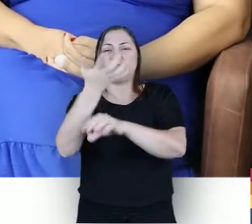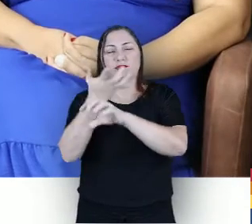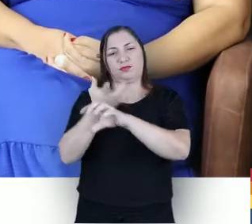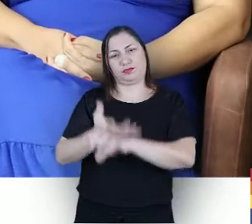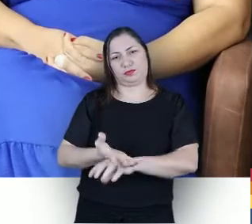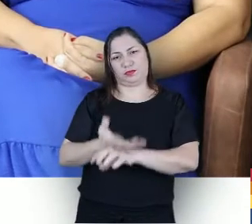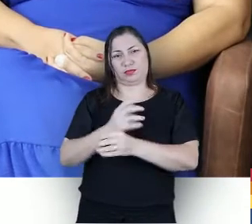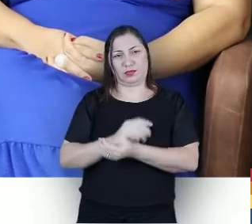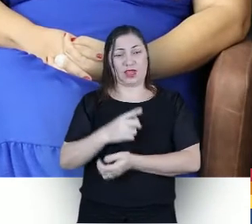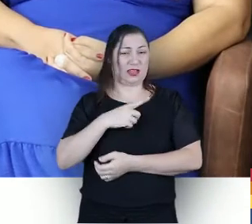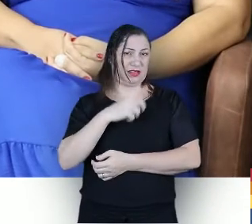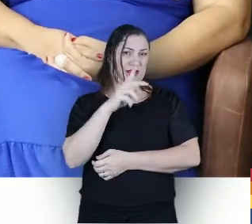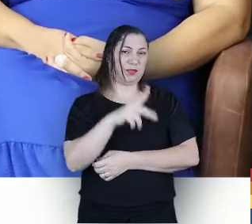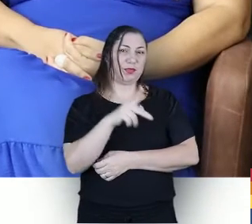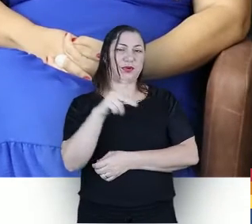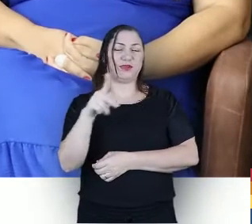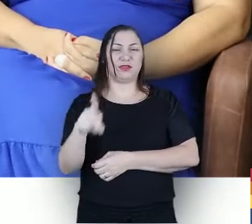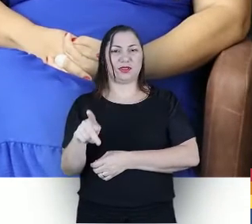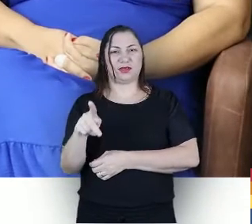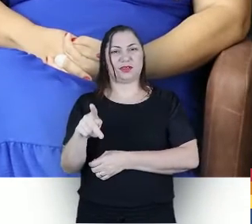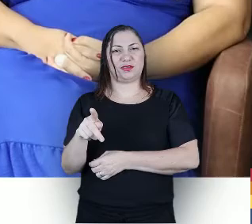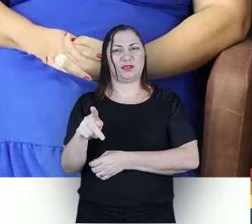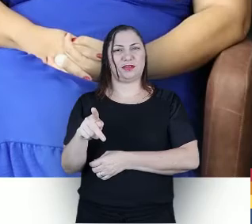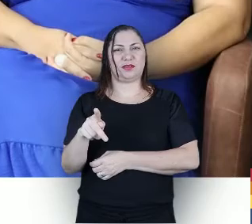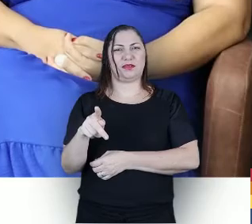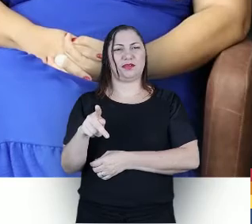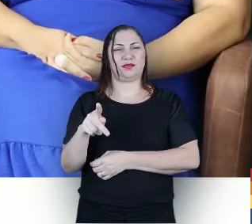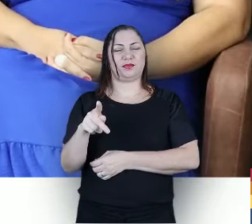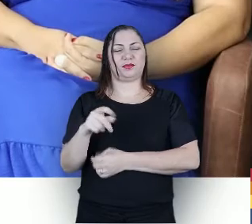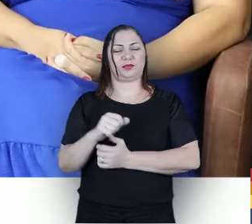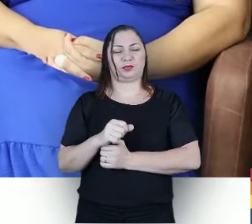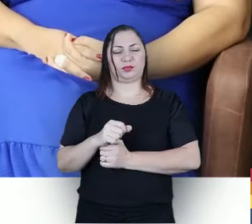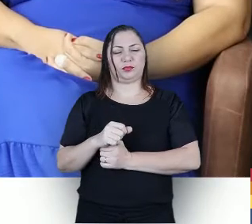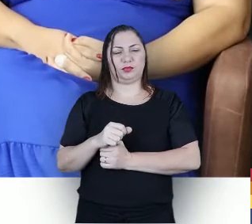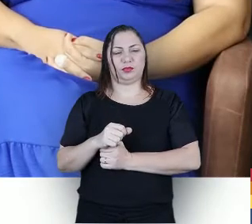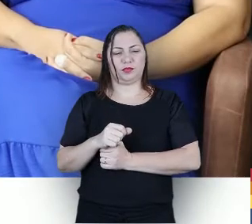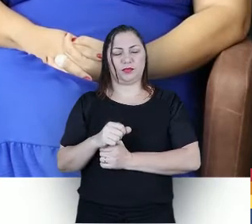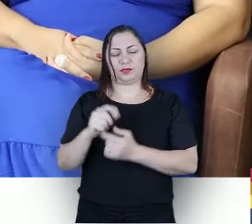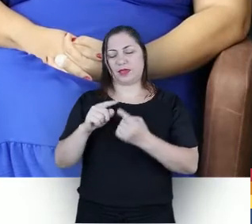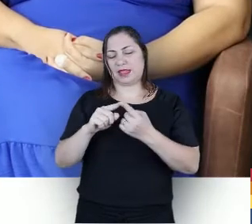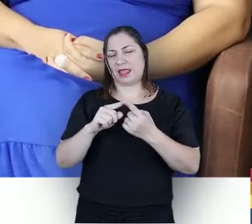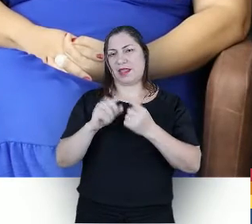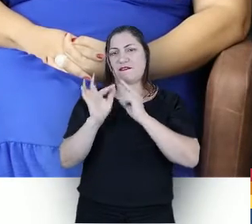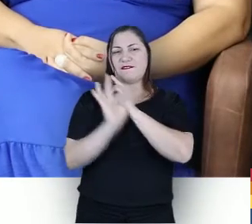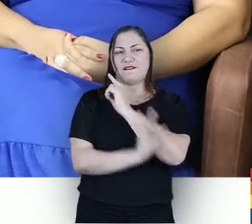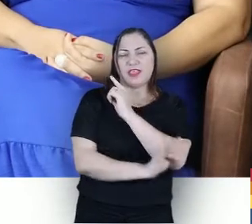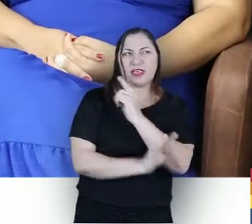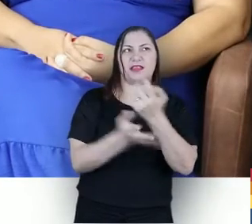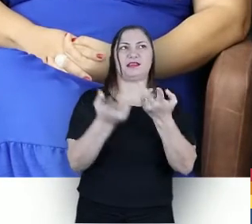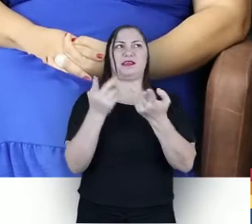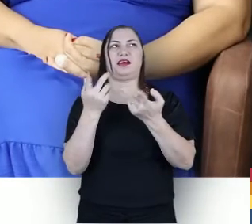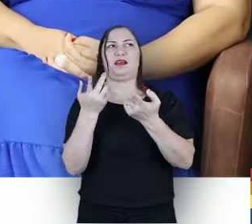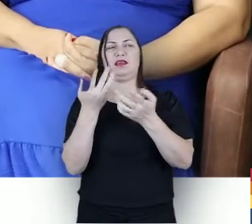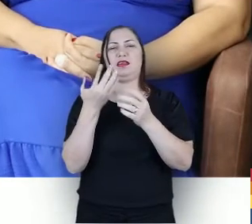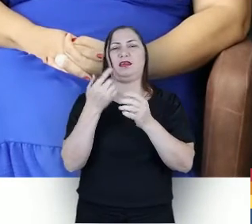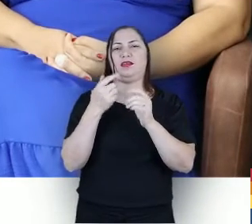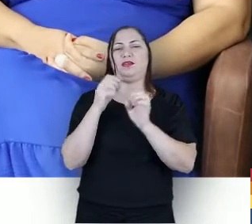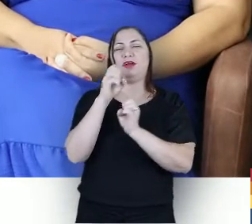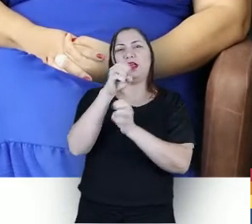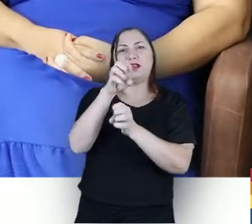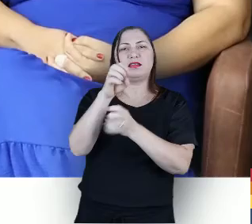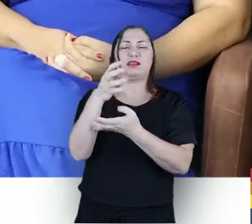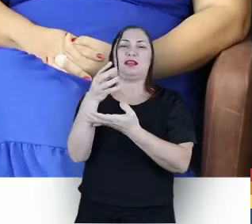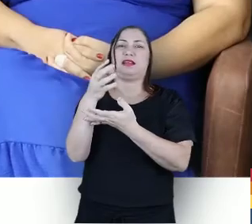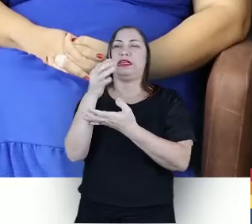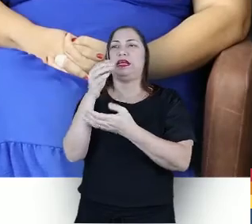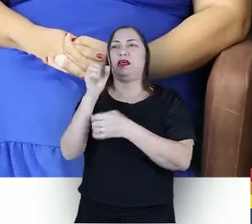que os conteúdos de arte, eles são explorados de forma bastante pontual dentro das disciplinas. Eu